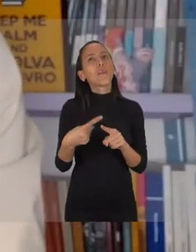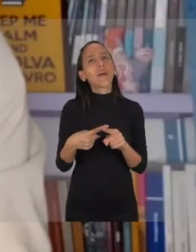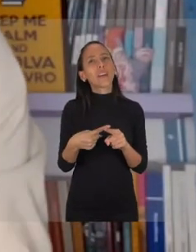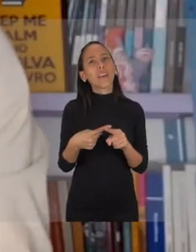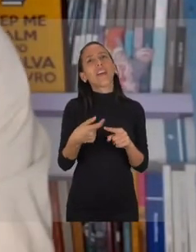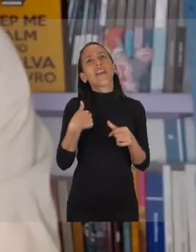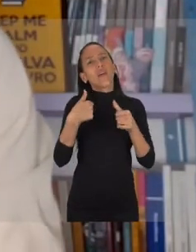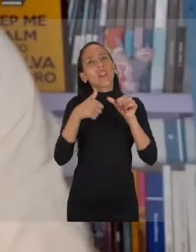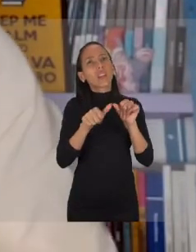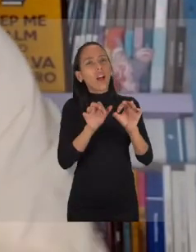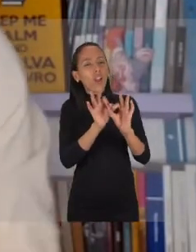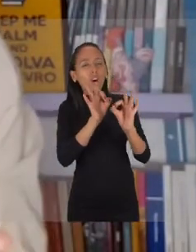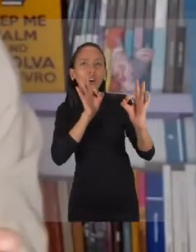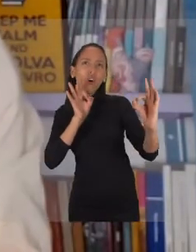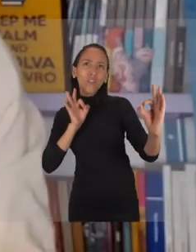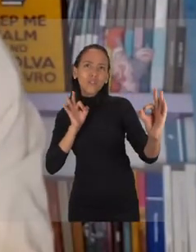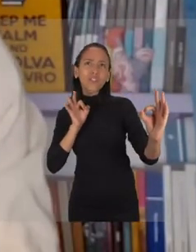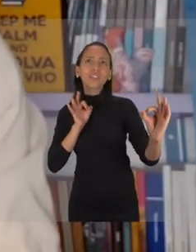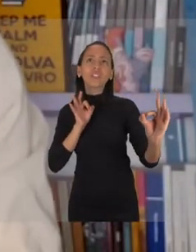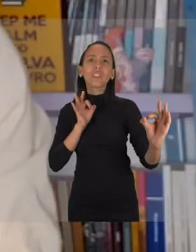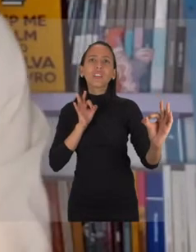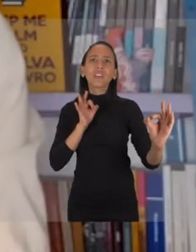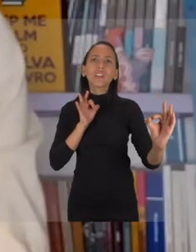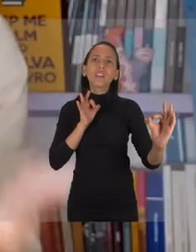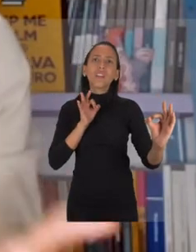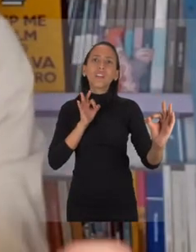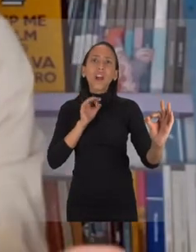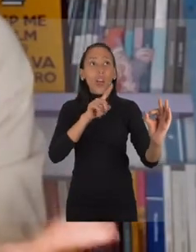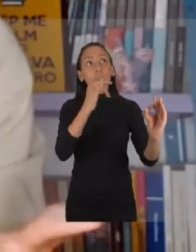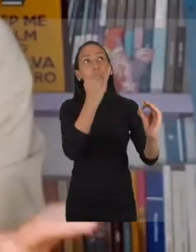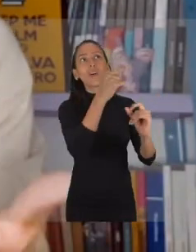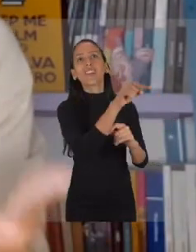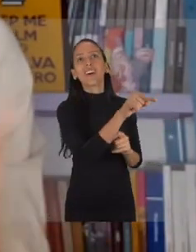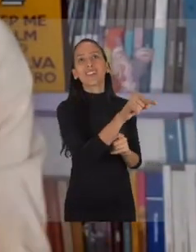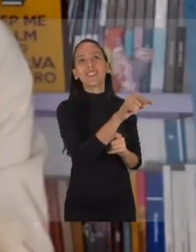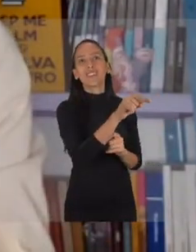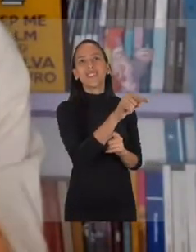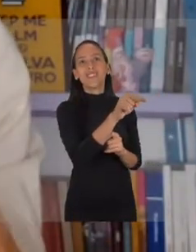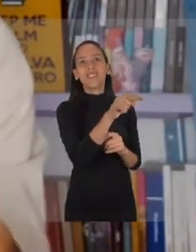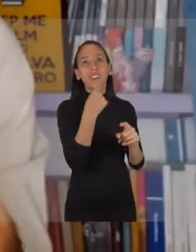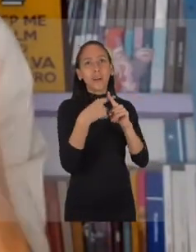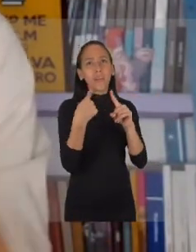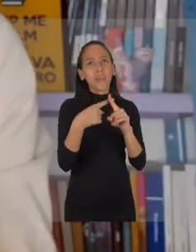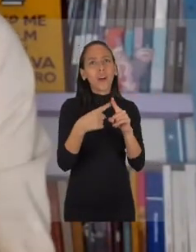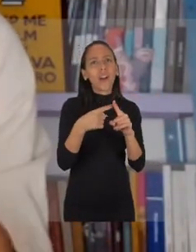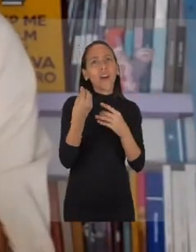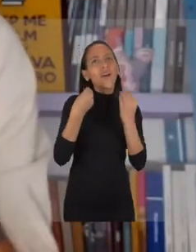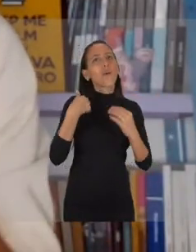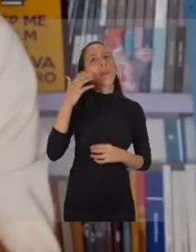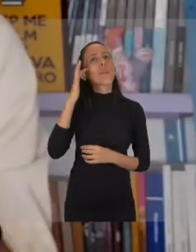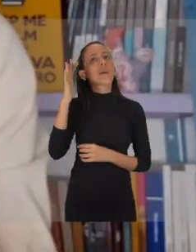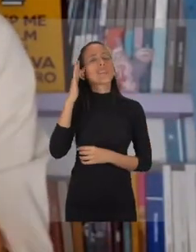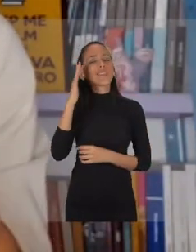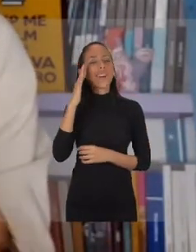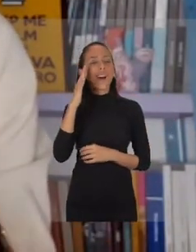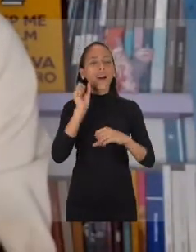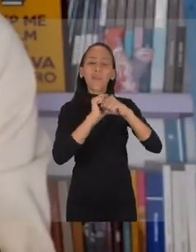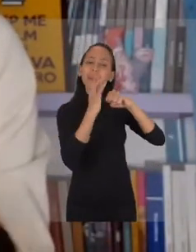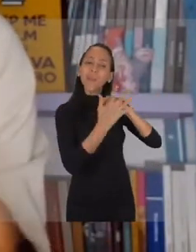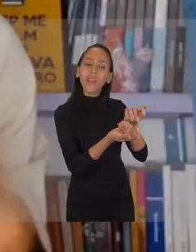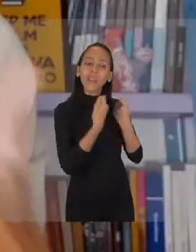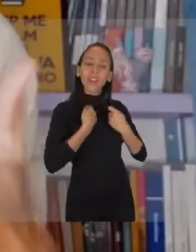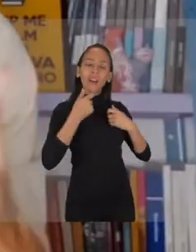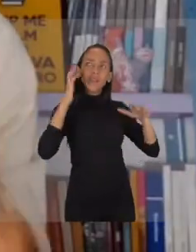entender que eu estar longe deles é importante para eles, né? Isso é doído de se pensar, e o que a